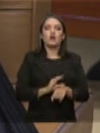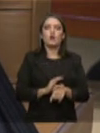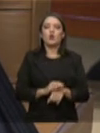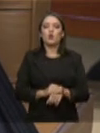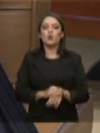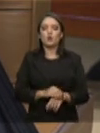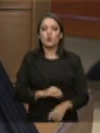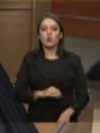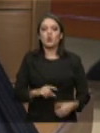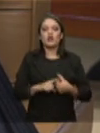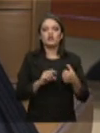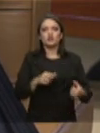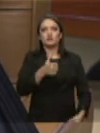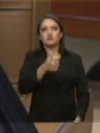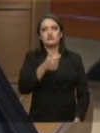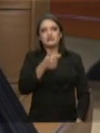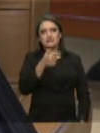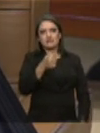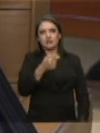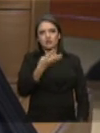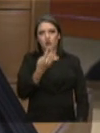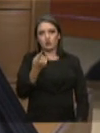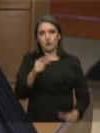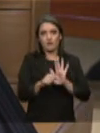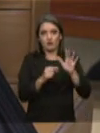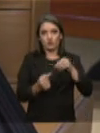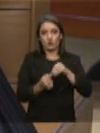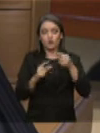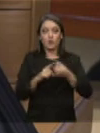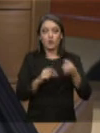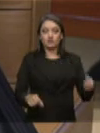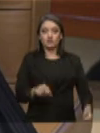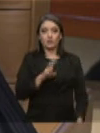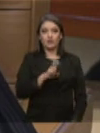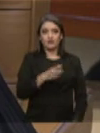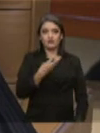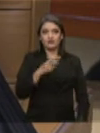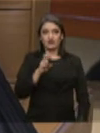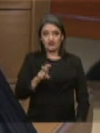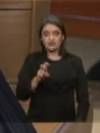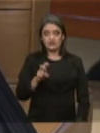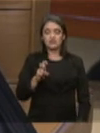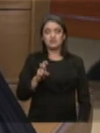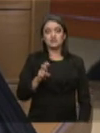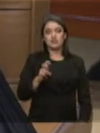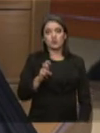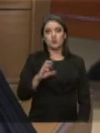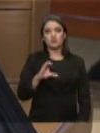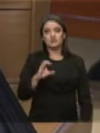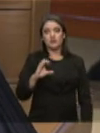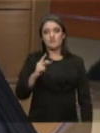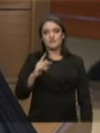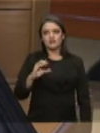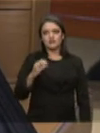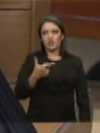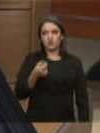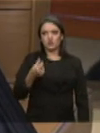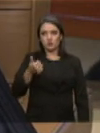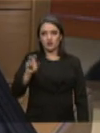do CPC de 73 e o artigo 535 do CPC de 2015, que foram julgados